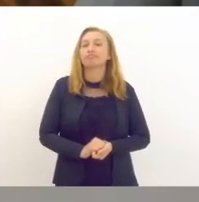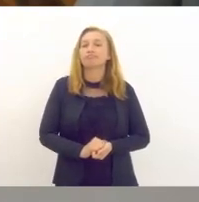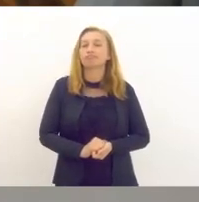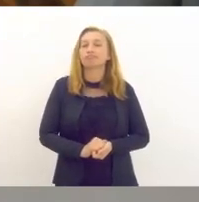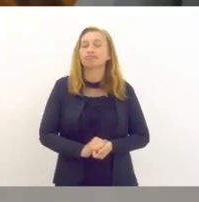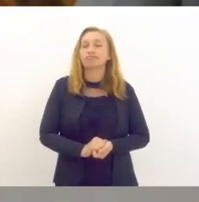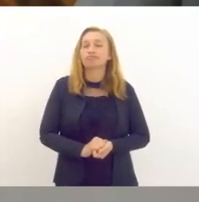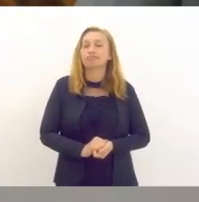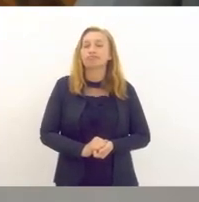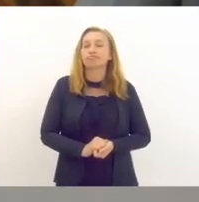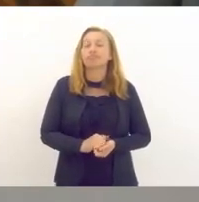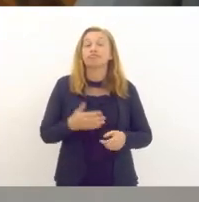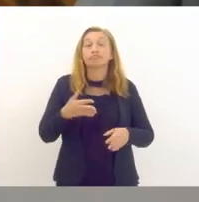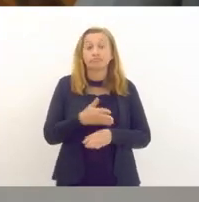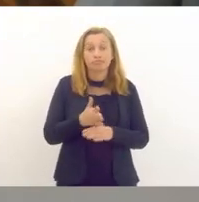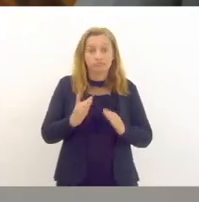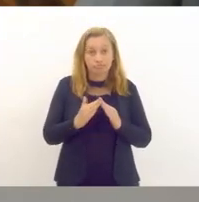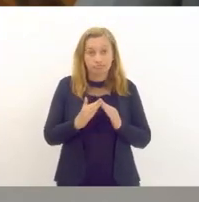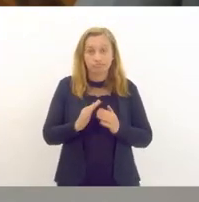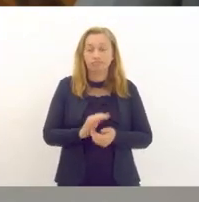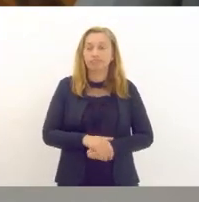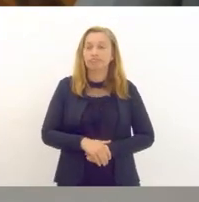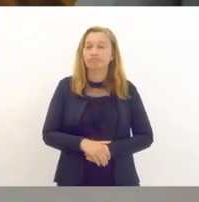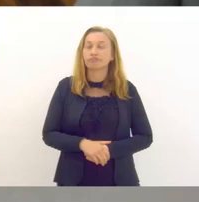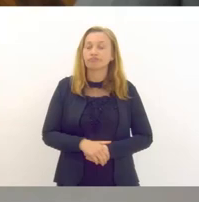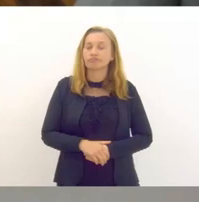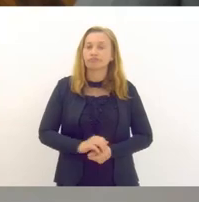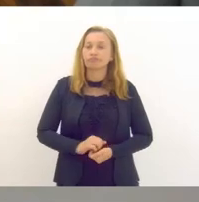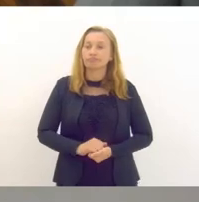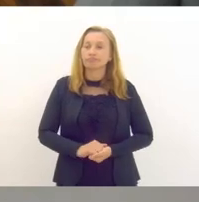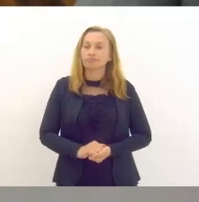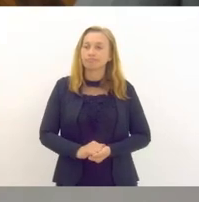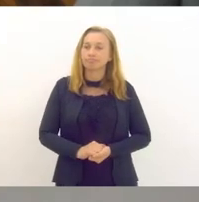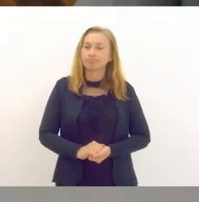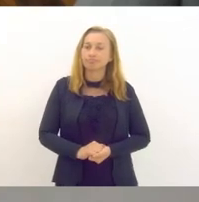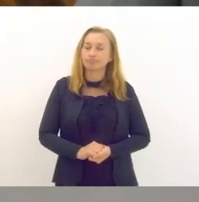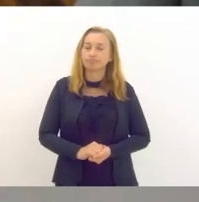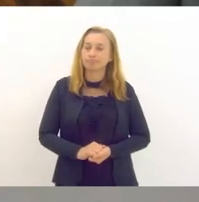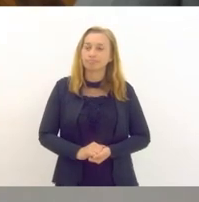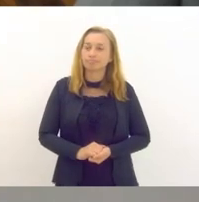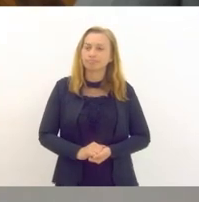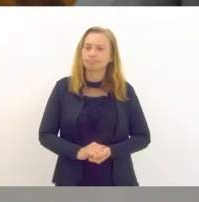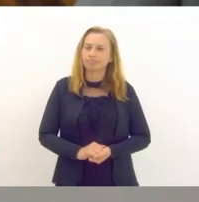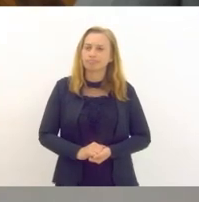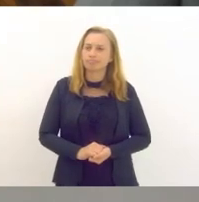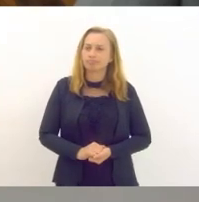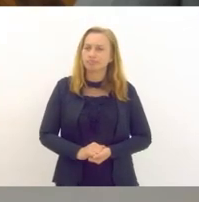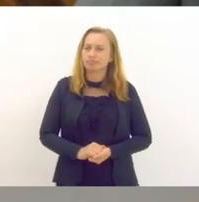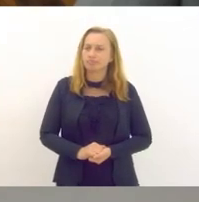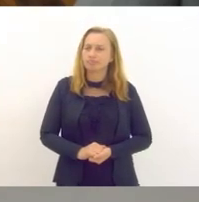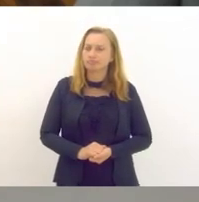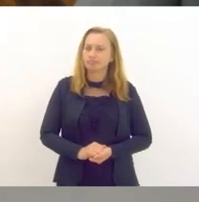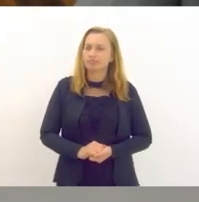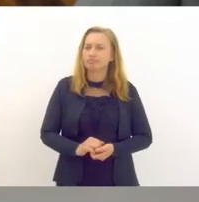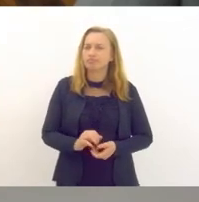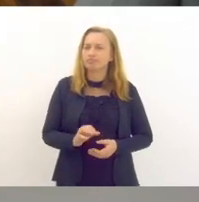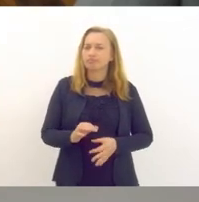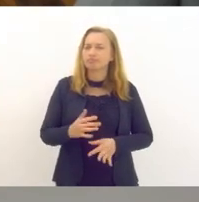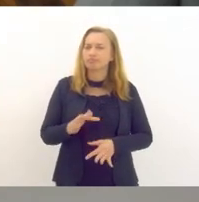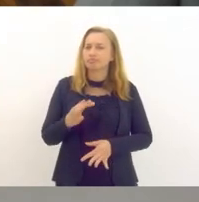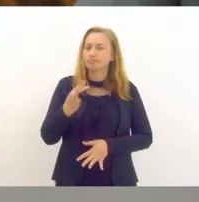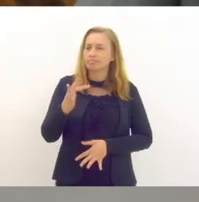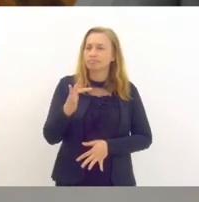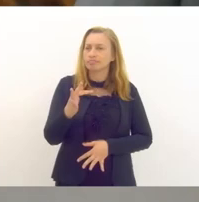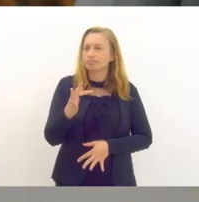E aí chegou a casa o piloa com a previsão de receita